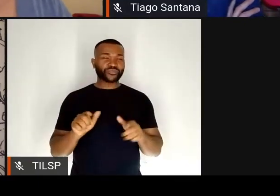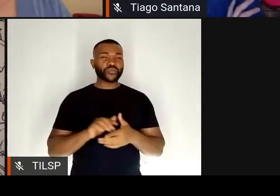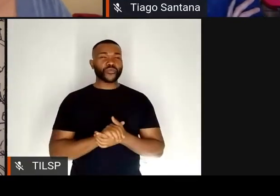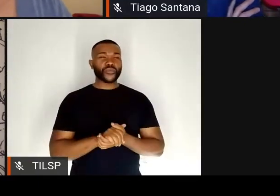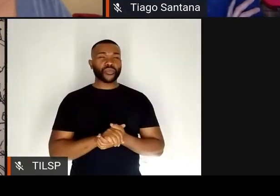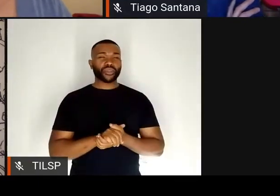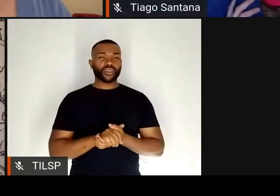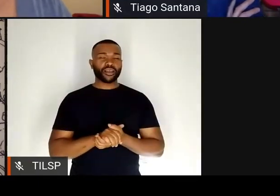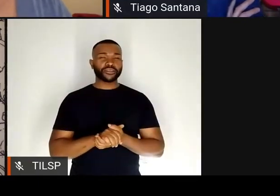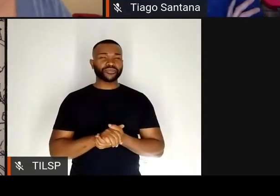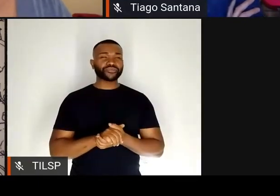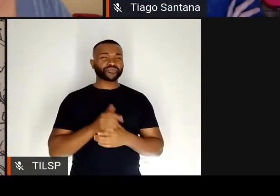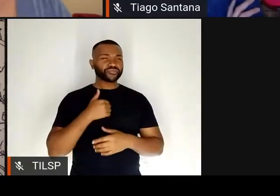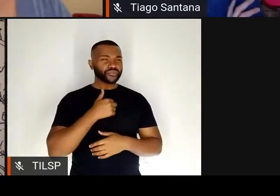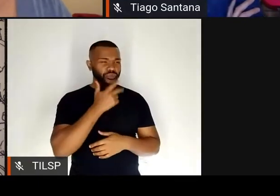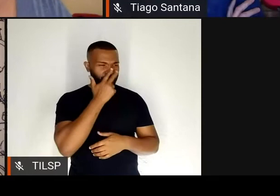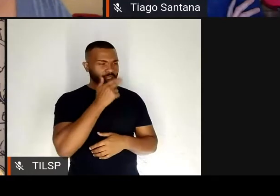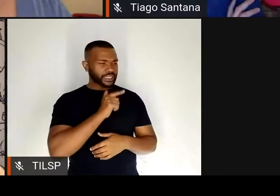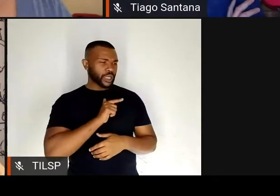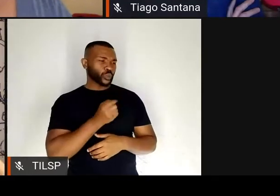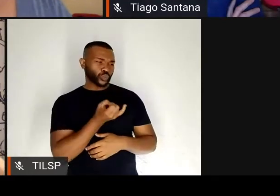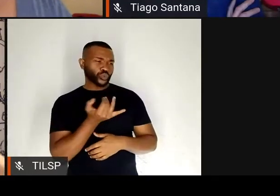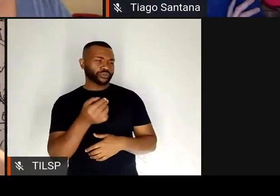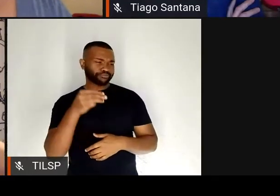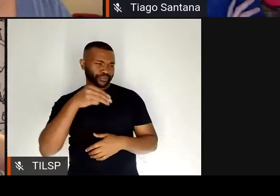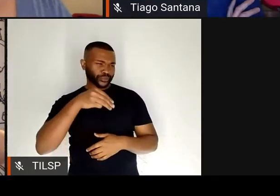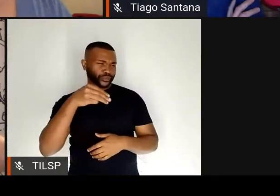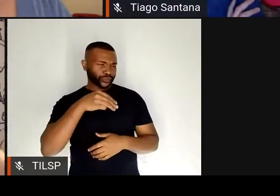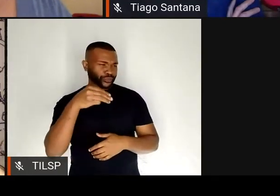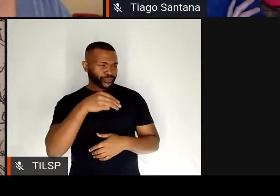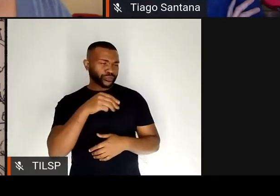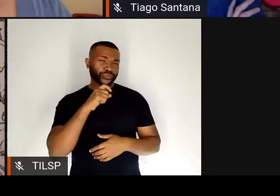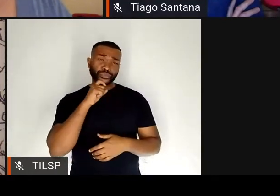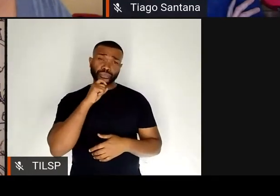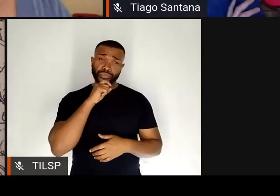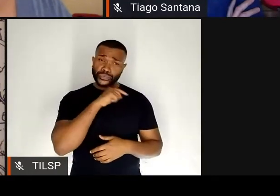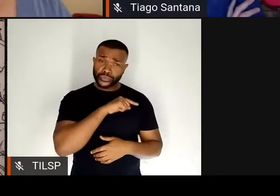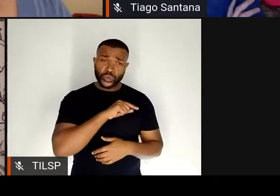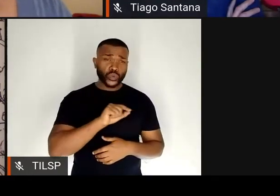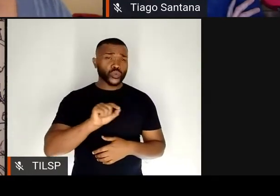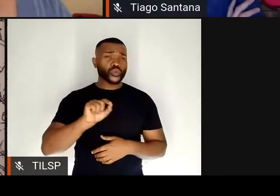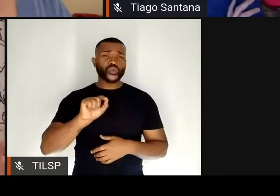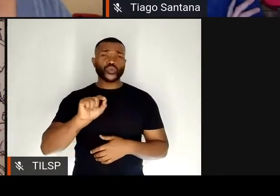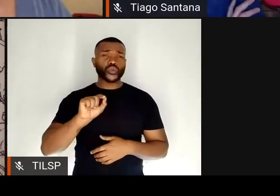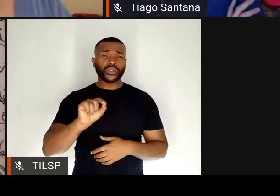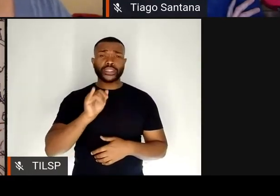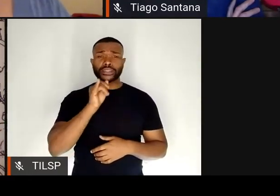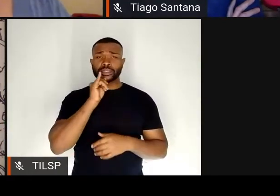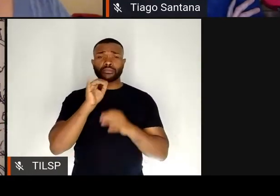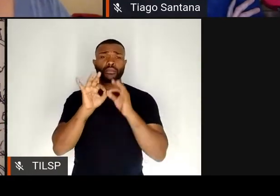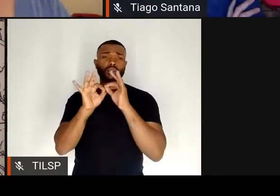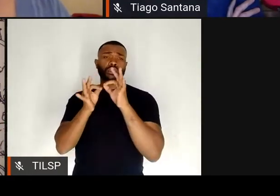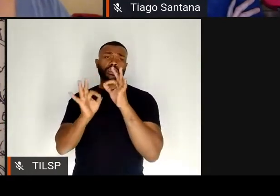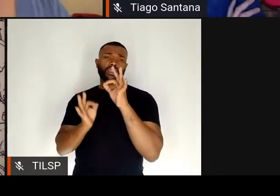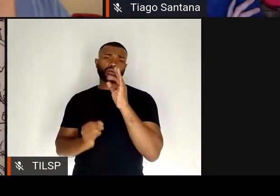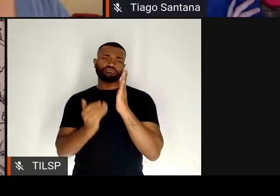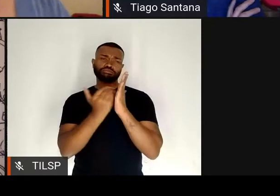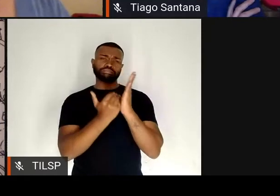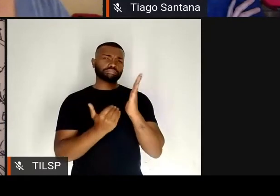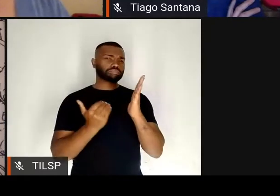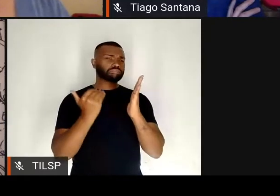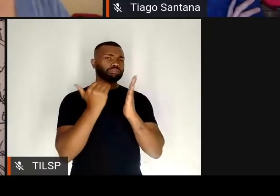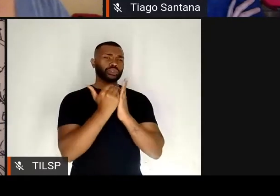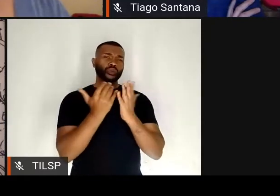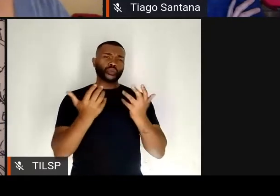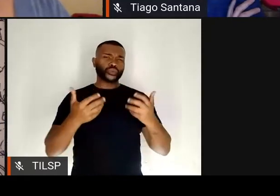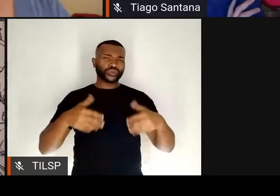Não, eu acho que temos também alguns minutos. A gente, obviamente, não quer prolongar